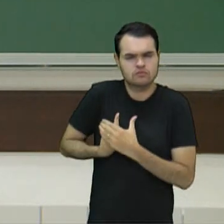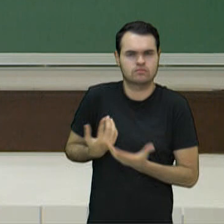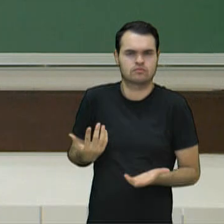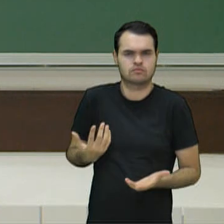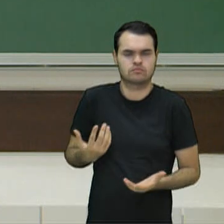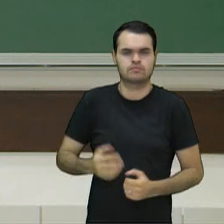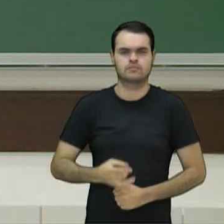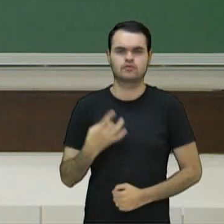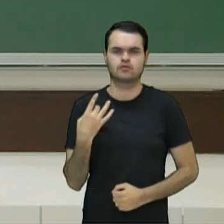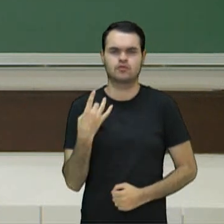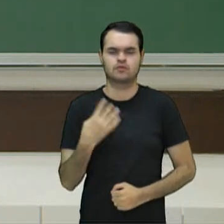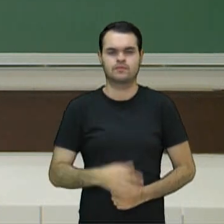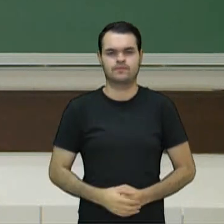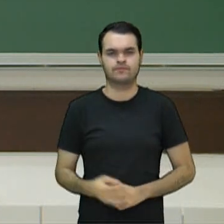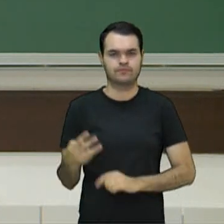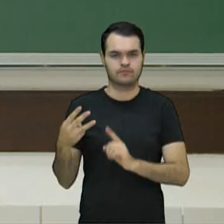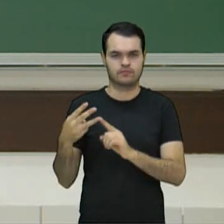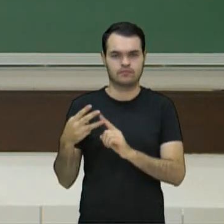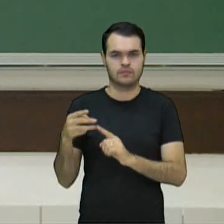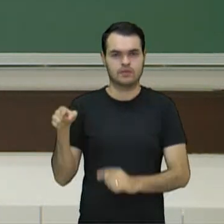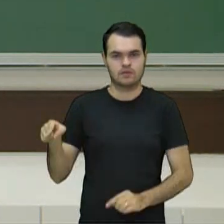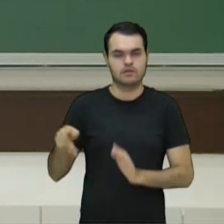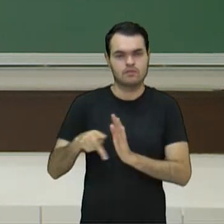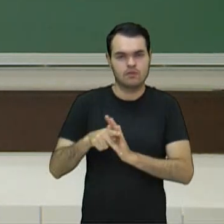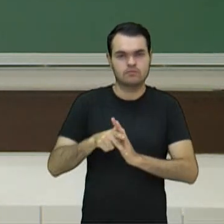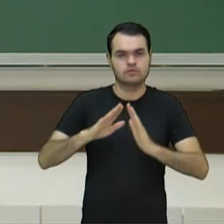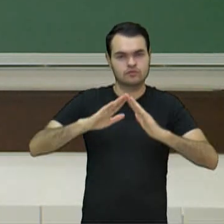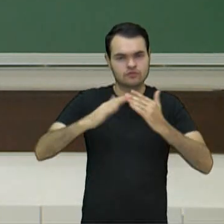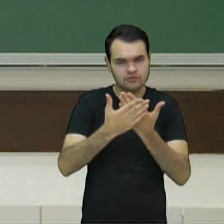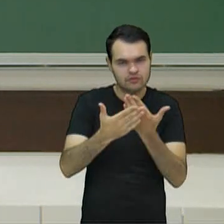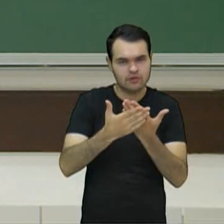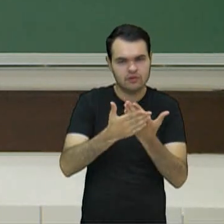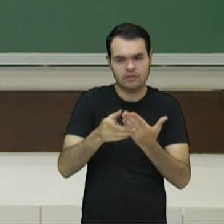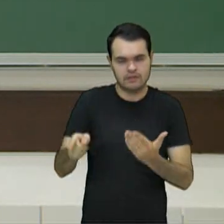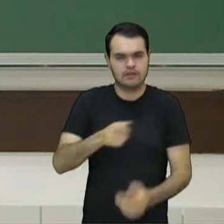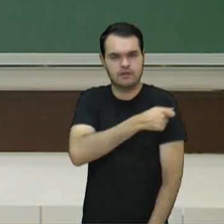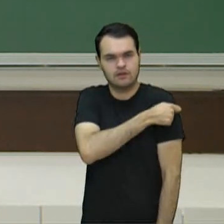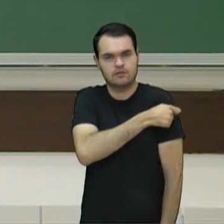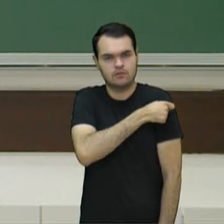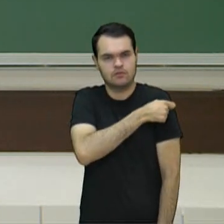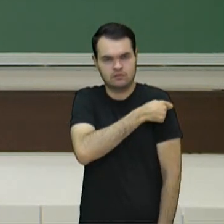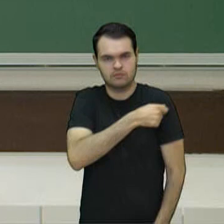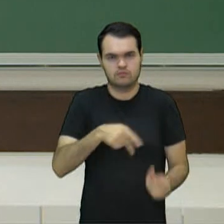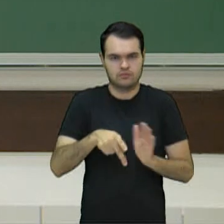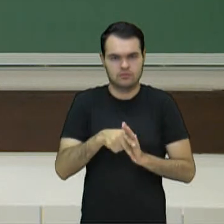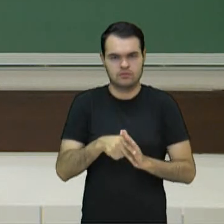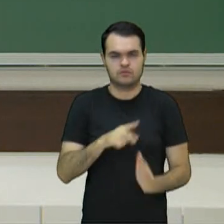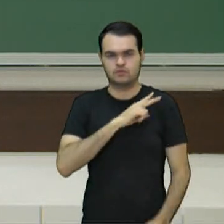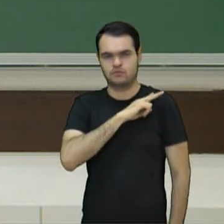is a high school student, né? Um estudante de colégio, um estudante secundarista.